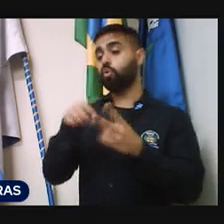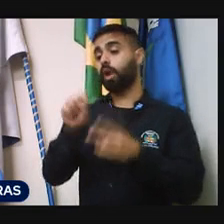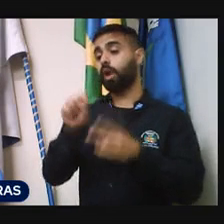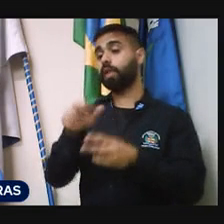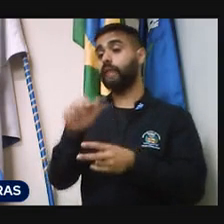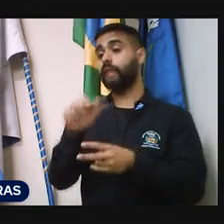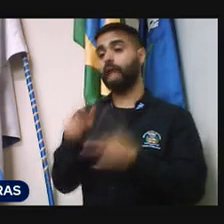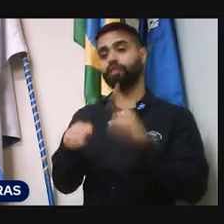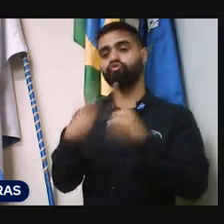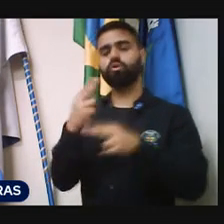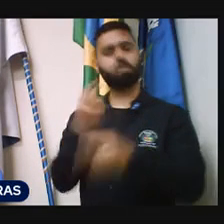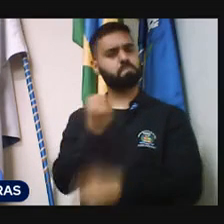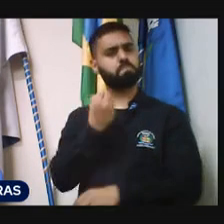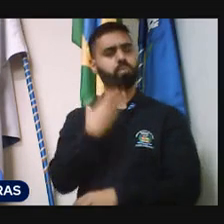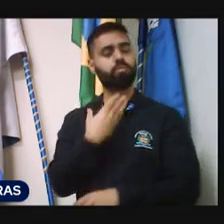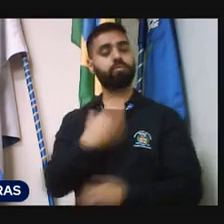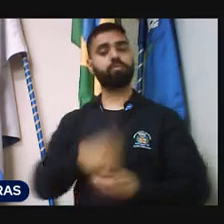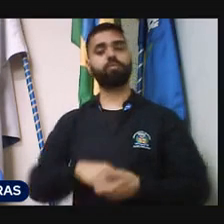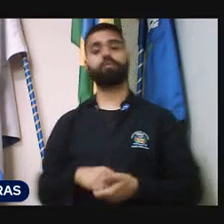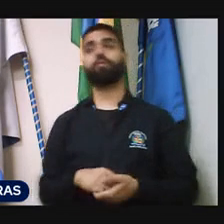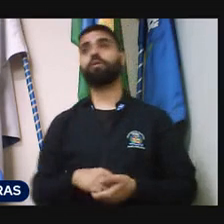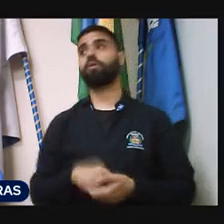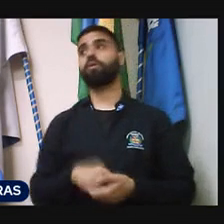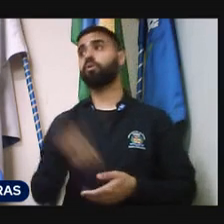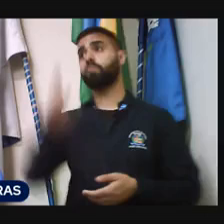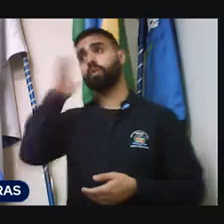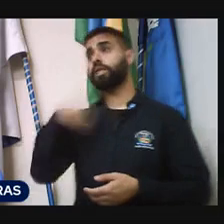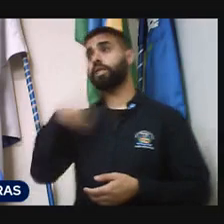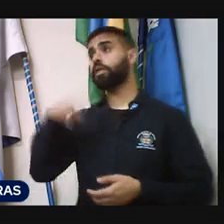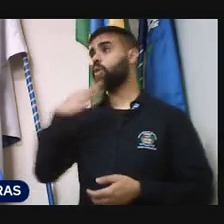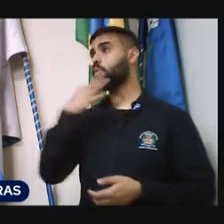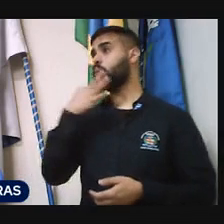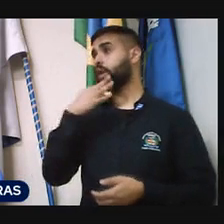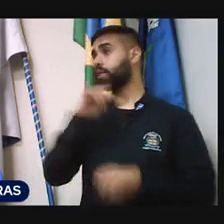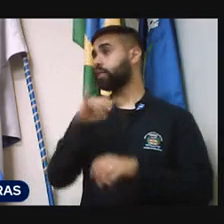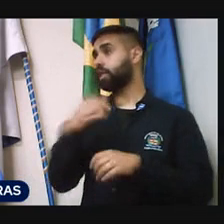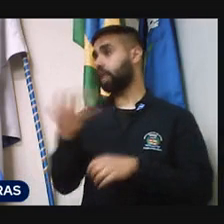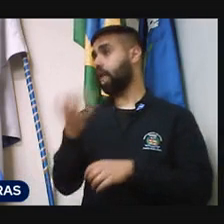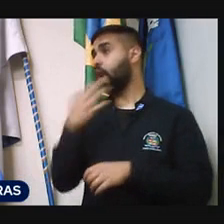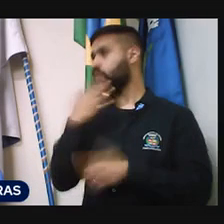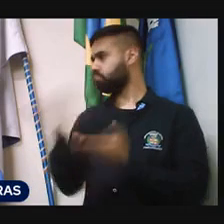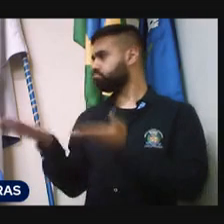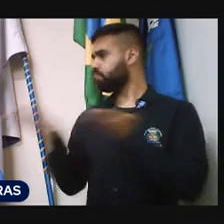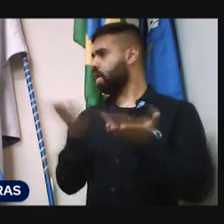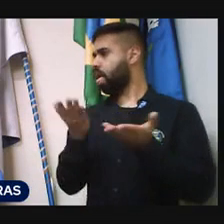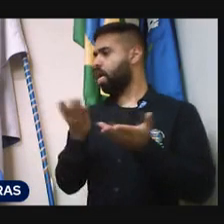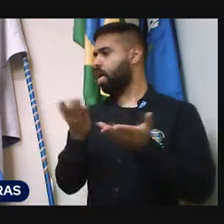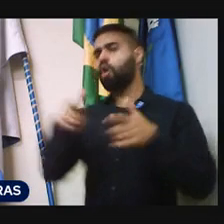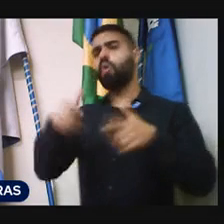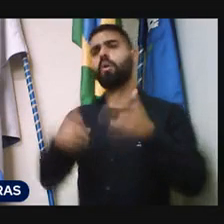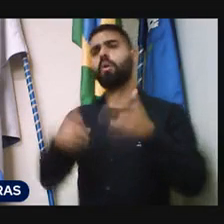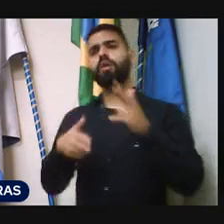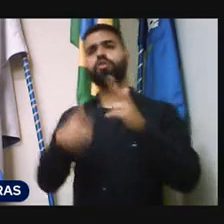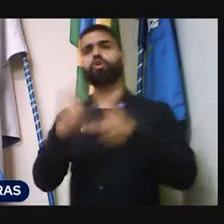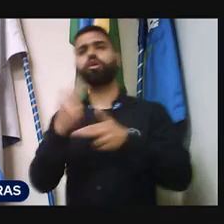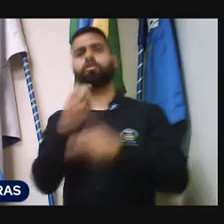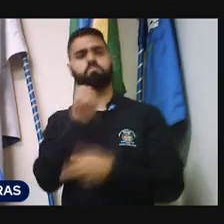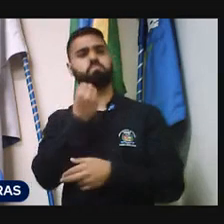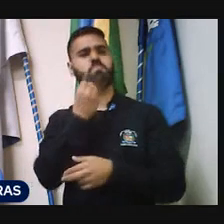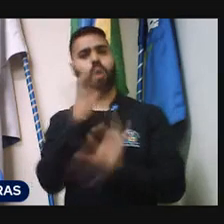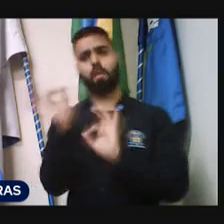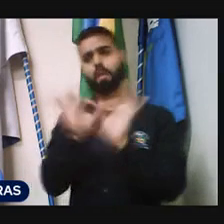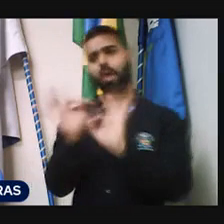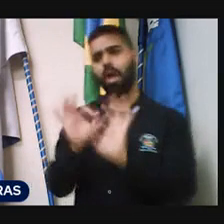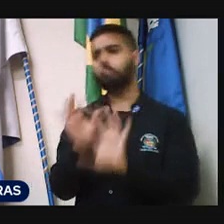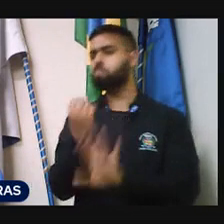muito bom né Não sei se vocês conhecem e não conhece convido a conhecer um centro cirúrgico sair é muito